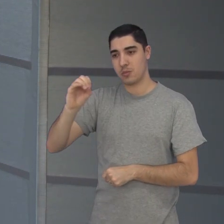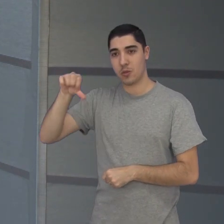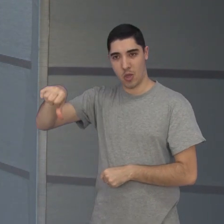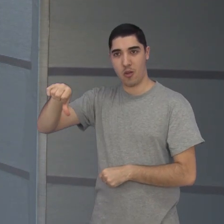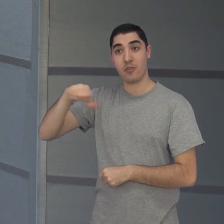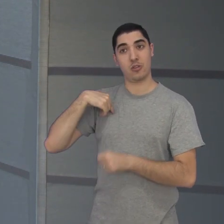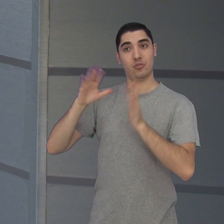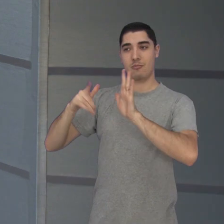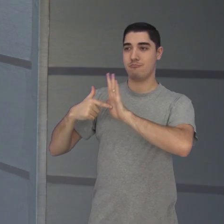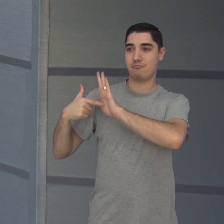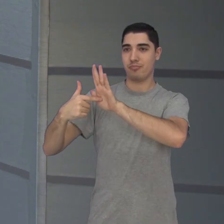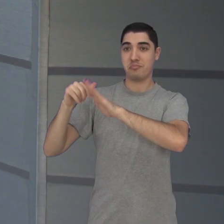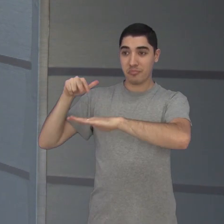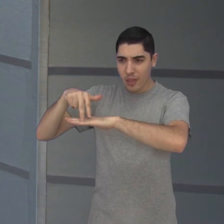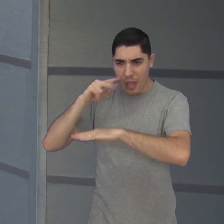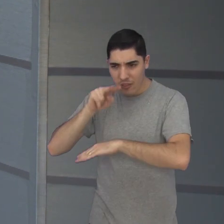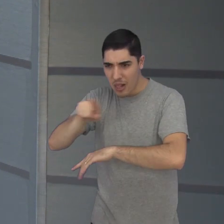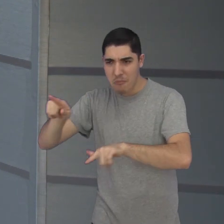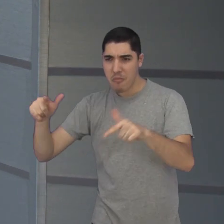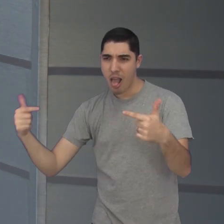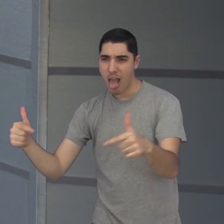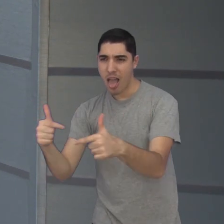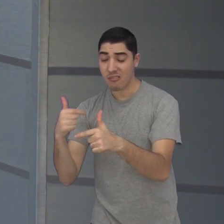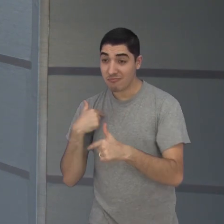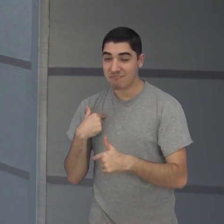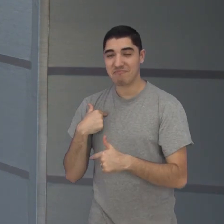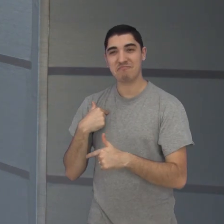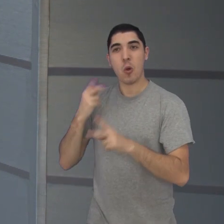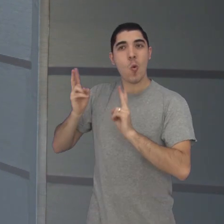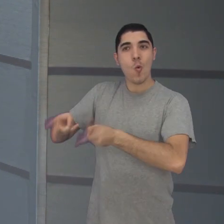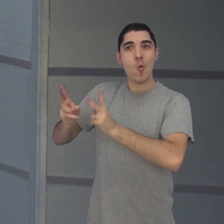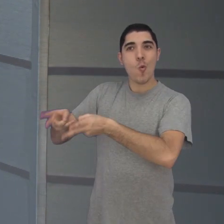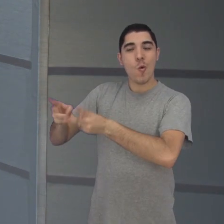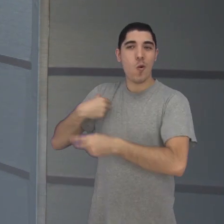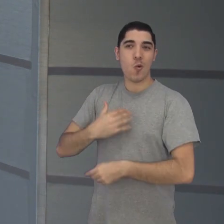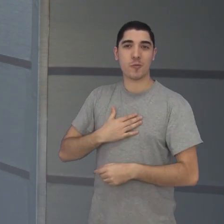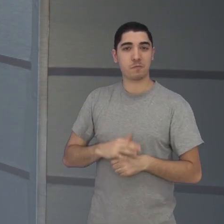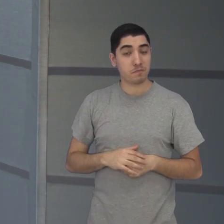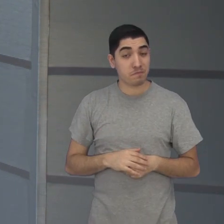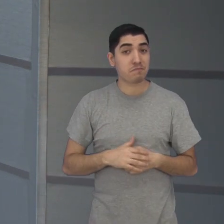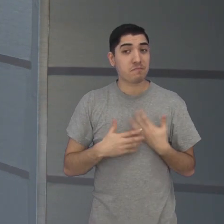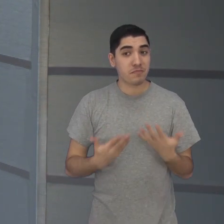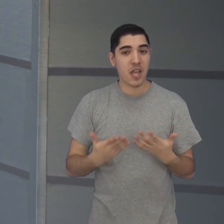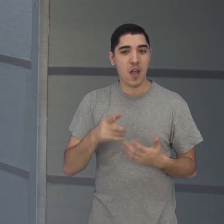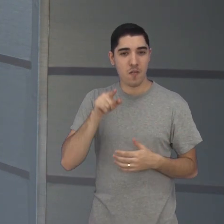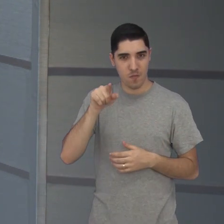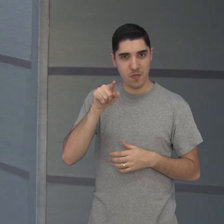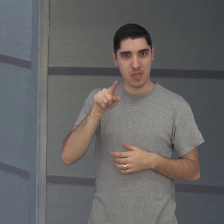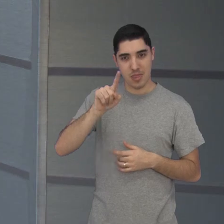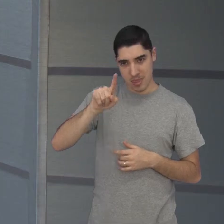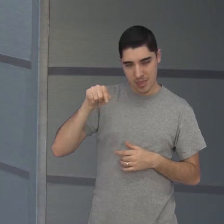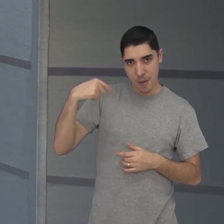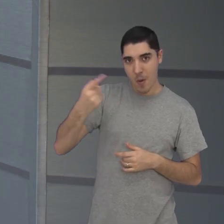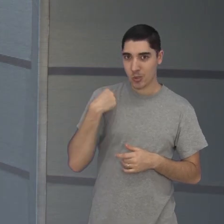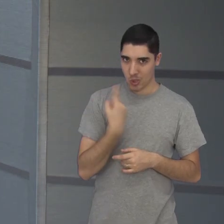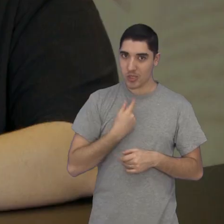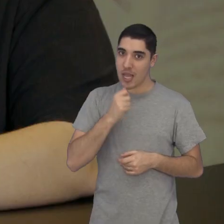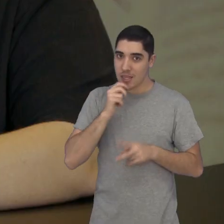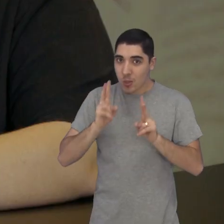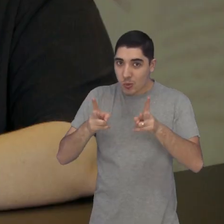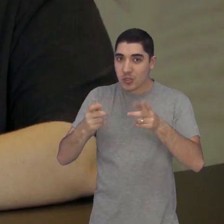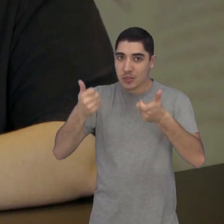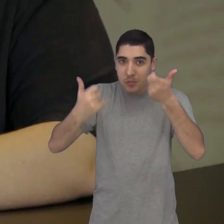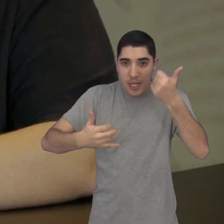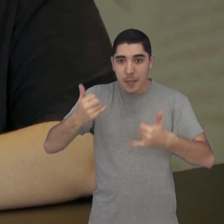Apresentei. E aí eu vi aquilo e não parei. Cara, que a parada é o seguinte, isso hoje, a gente vai falar disso mais pra